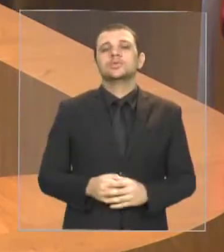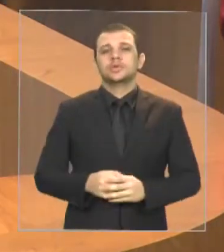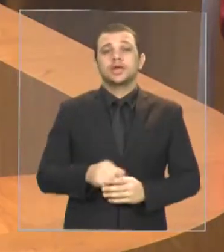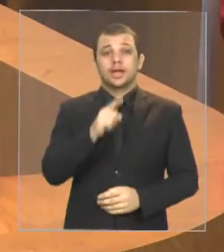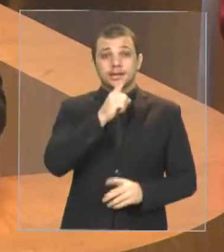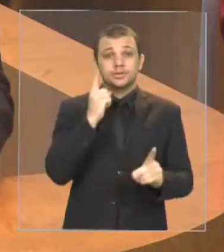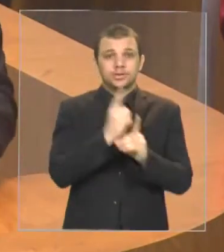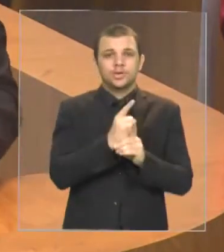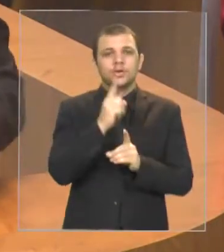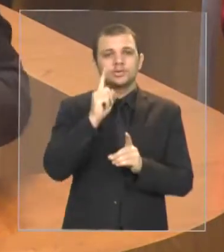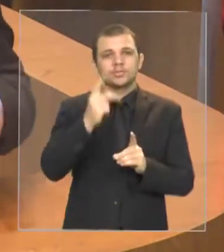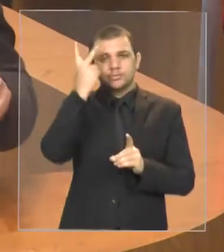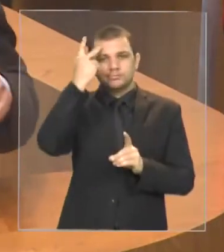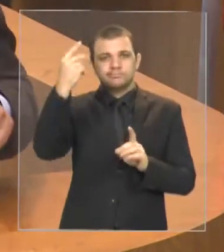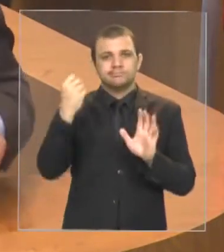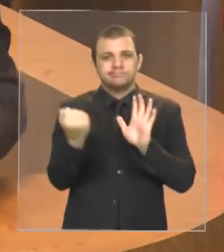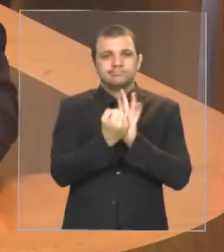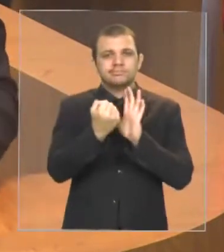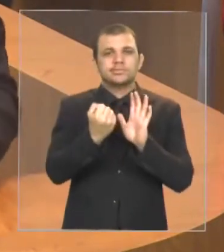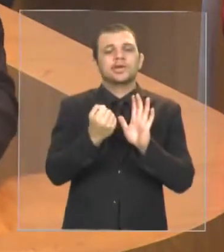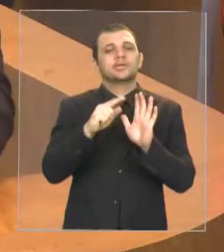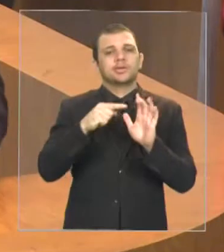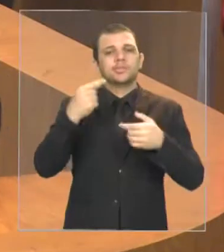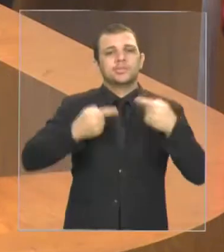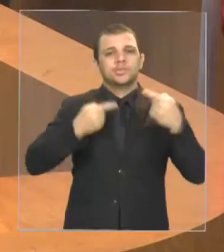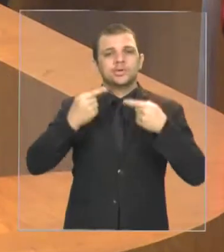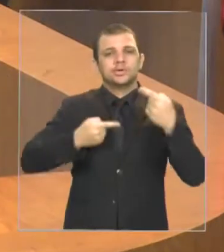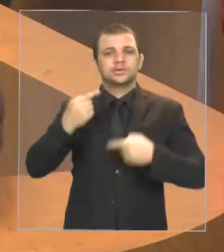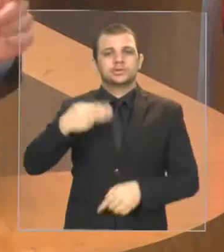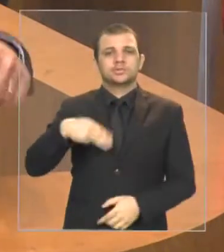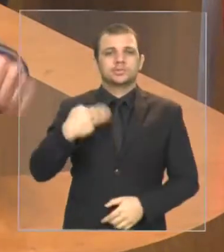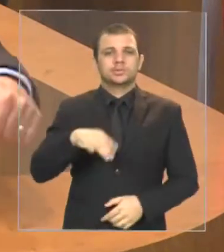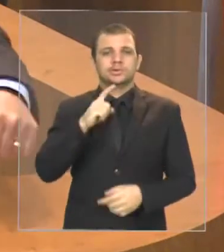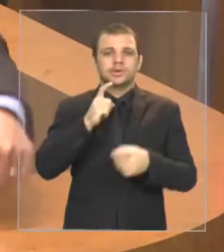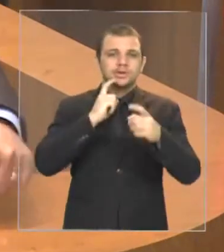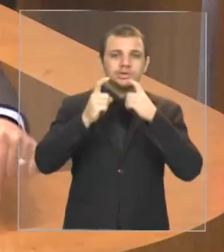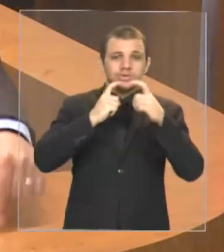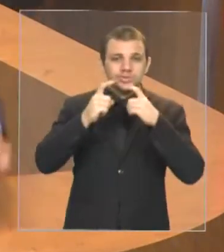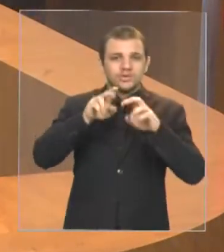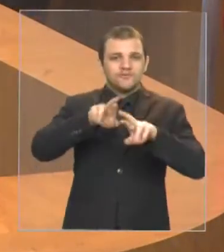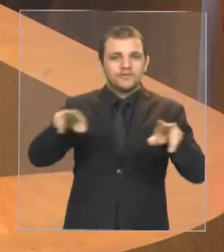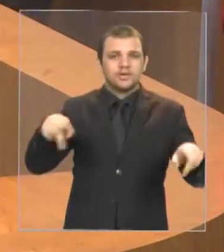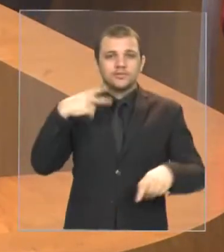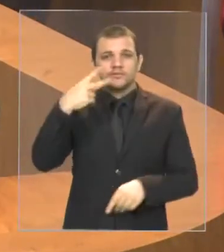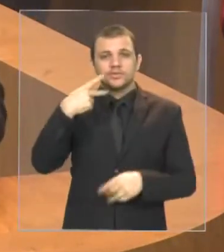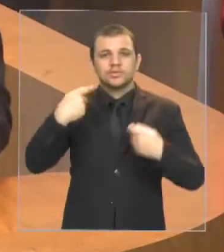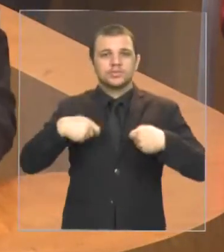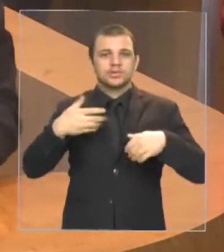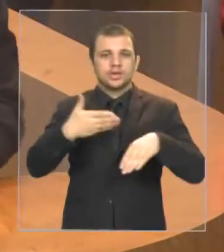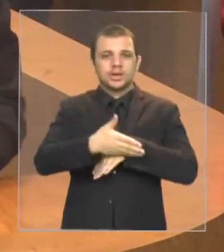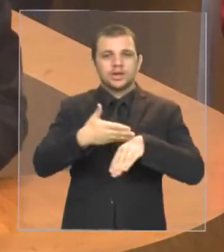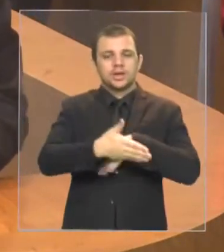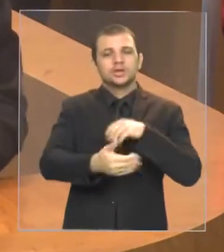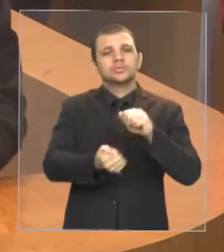política do Maranhão, das discussões que o vereador realmente tem que fazer parte da discussão dessa política do Maranhão.